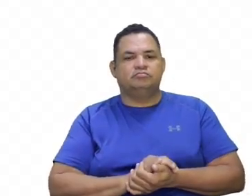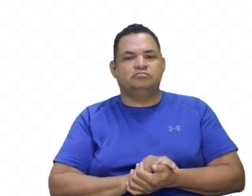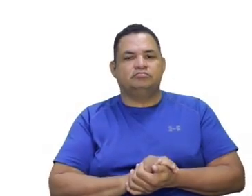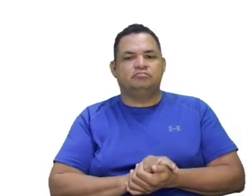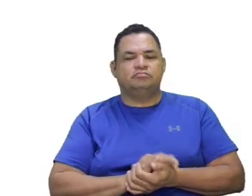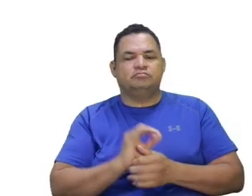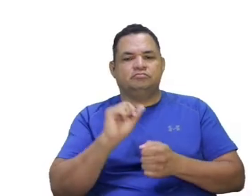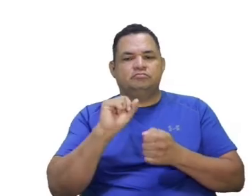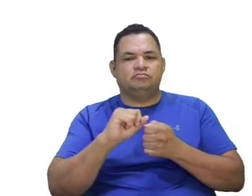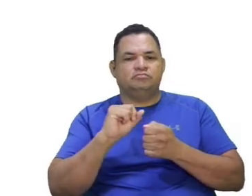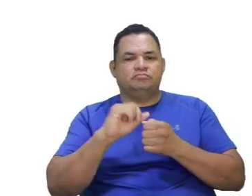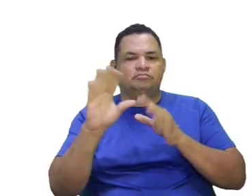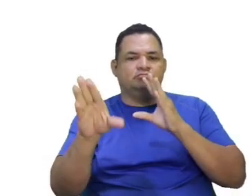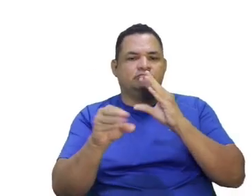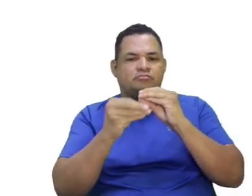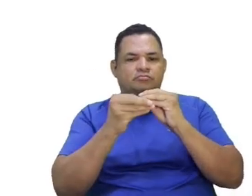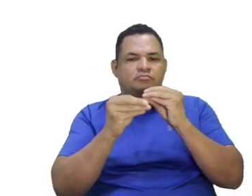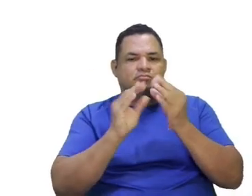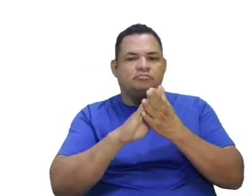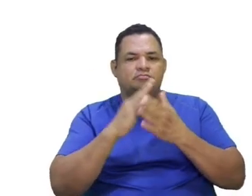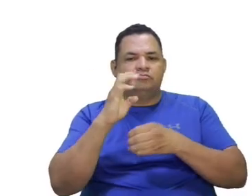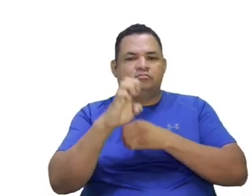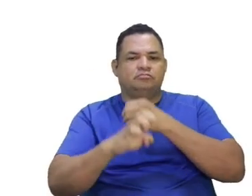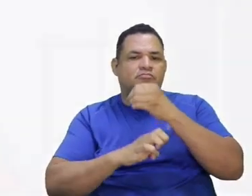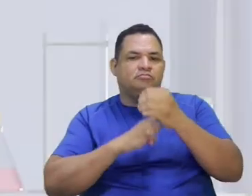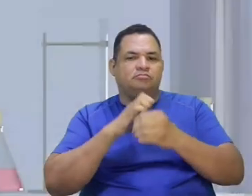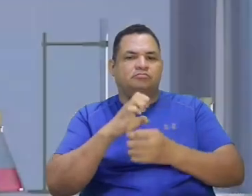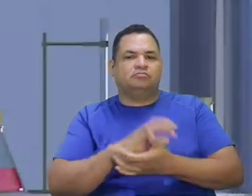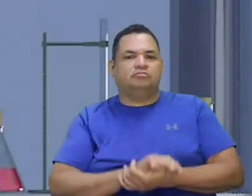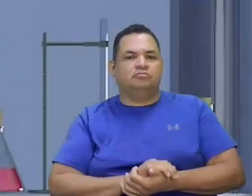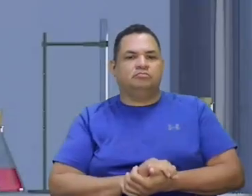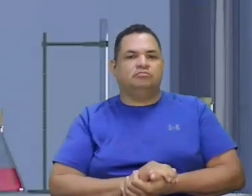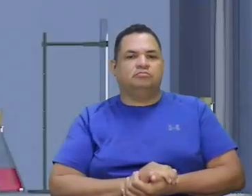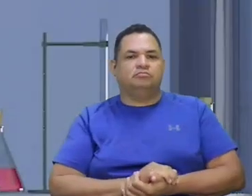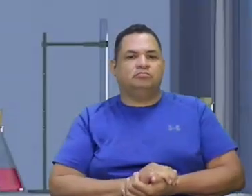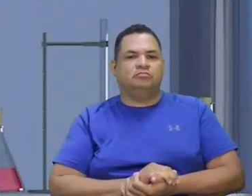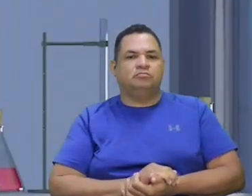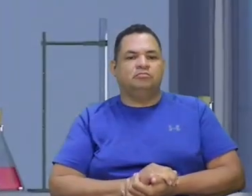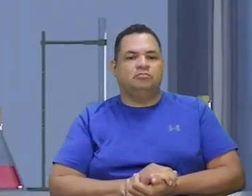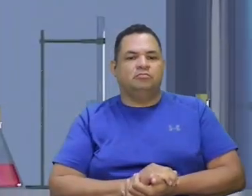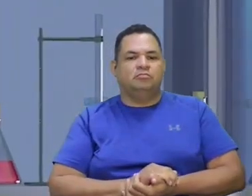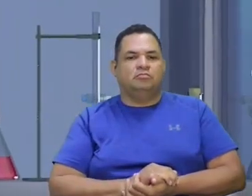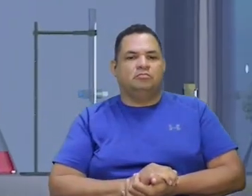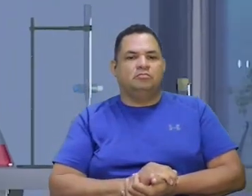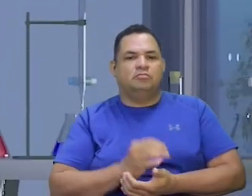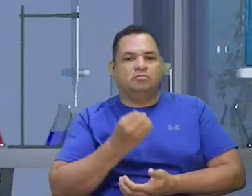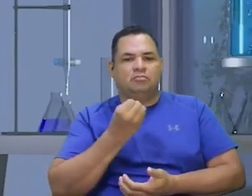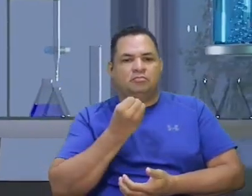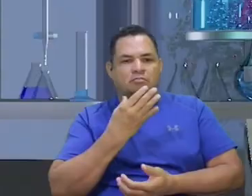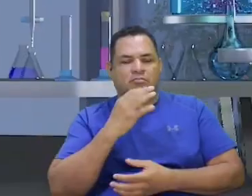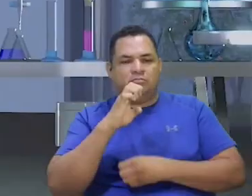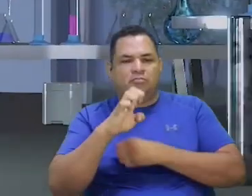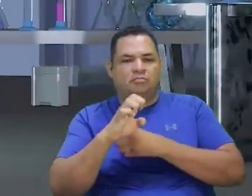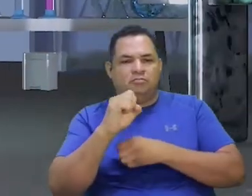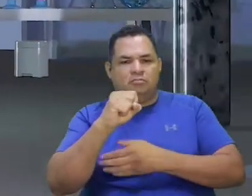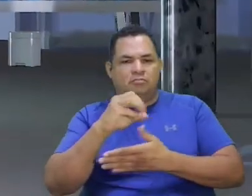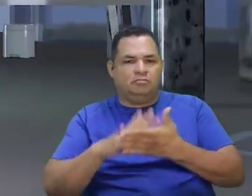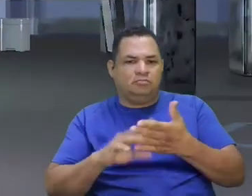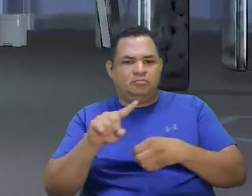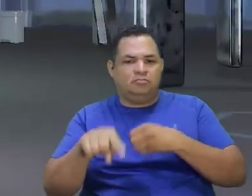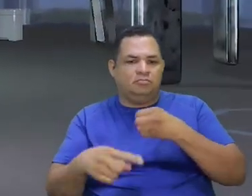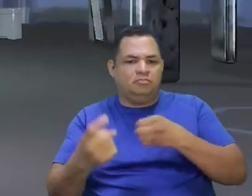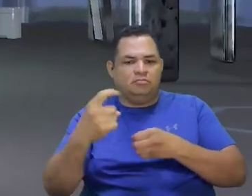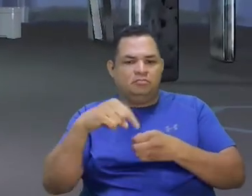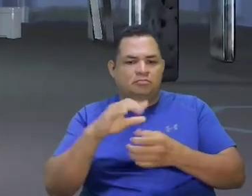vai ser feita a adição dos elétrons. No mais, galerinha, boa atividade para vocês e a gente